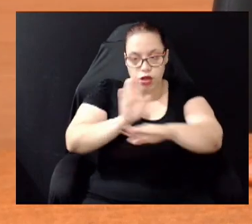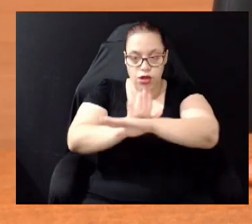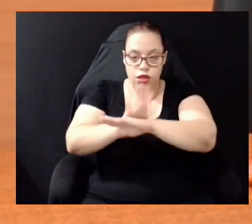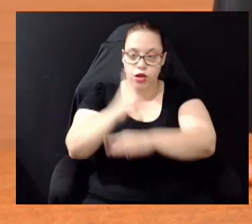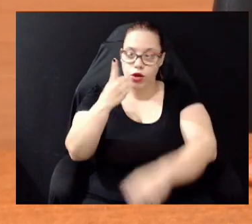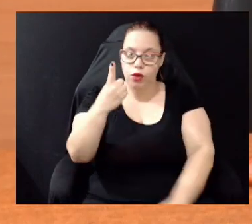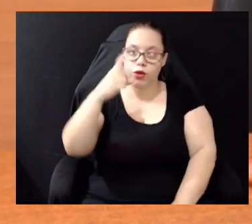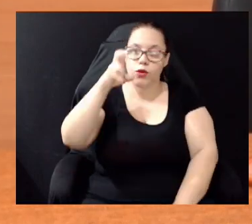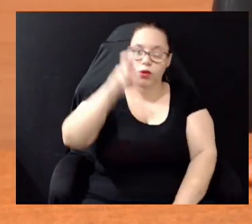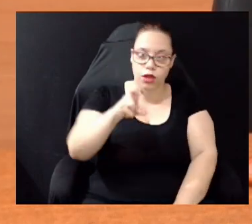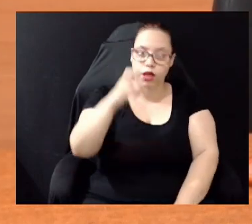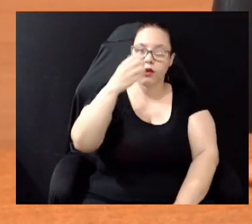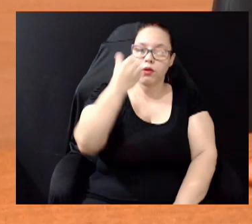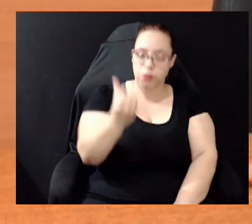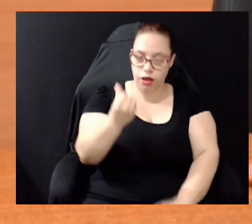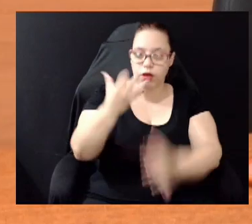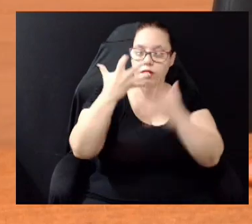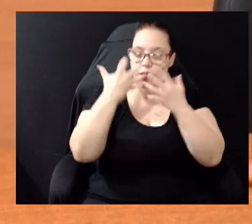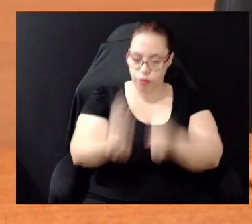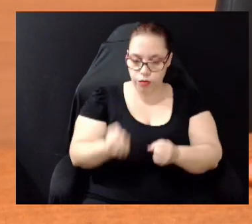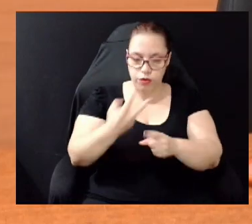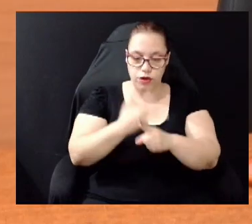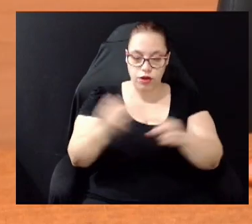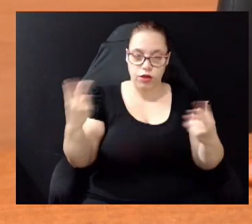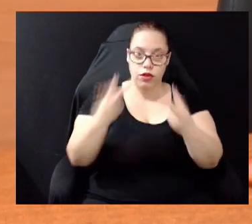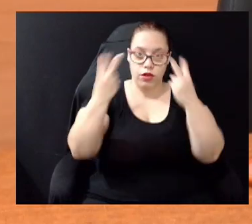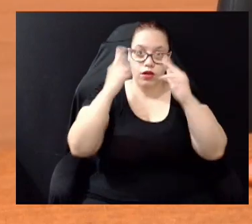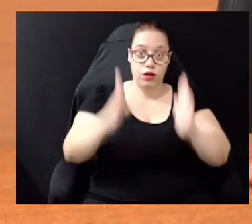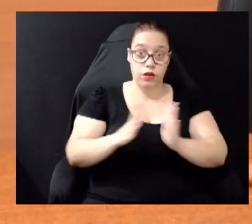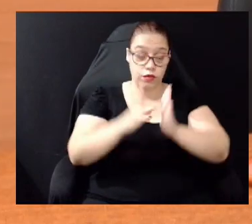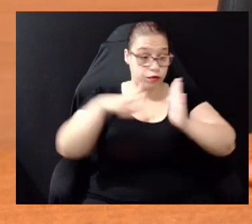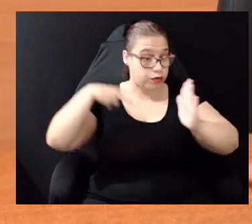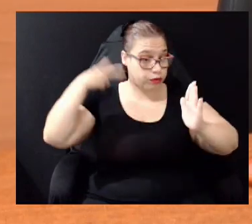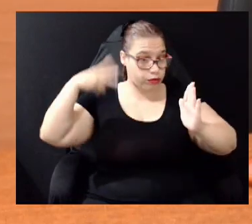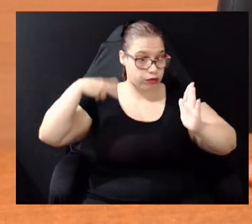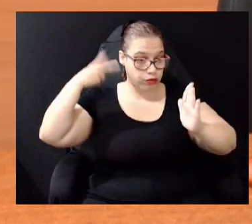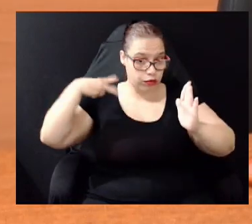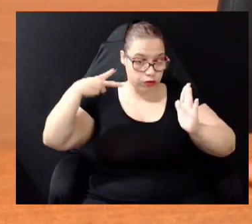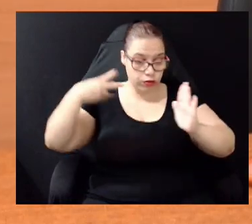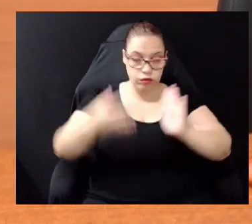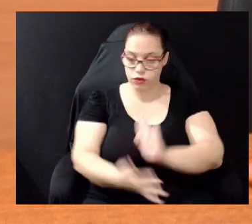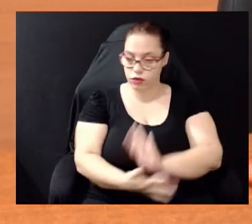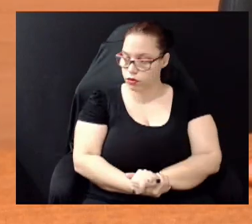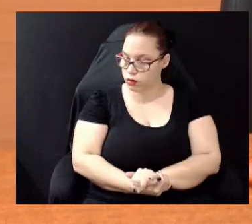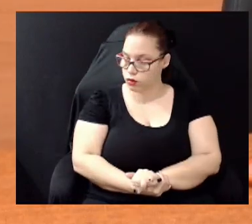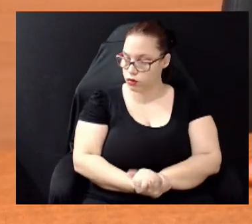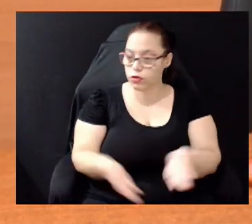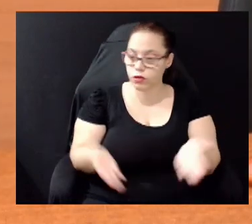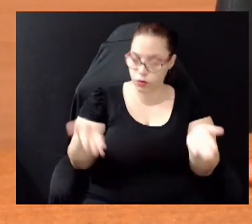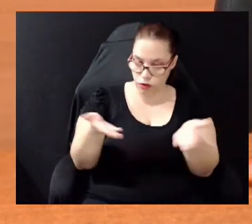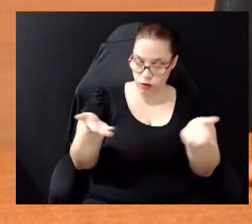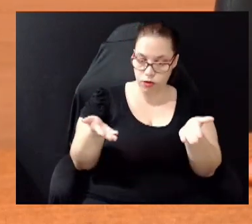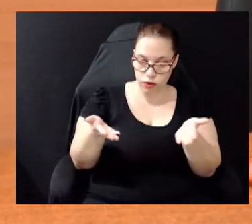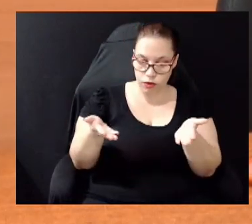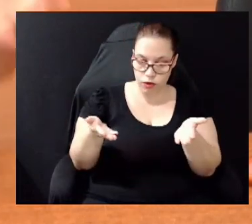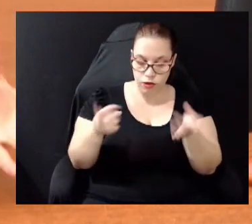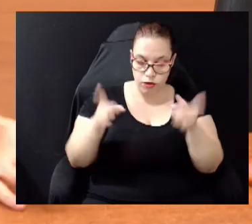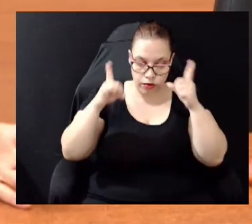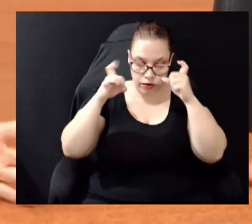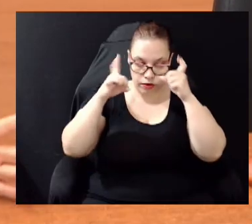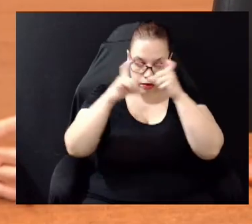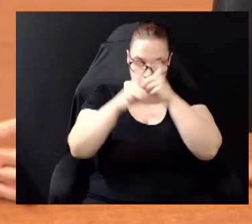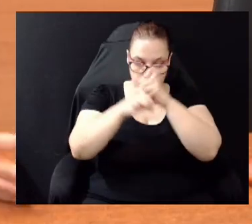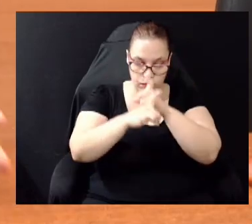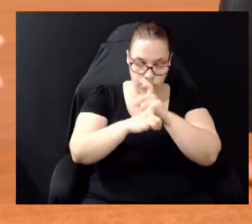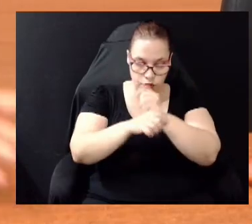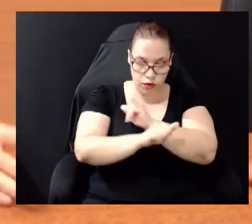uma conquista da nossa luta da frente parlamentar e agora nós estamos com esse desafio de publicizar